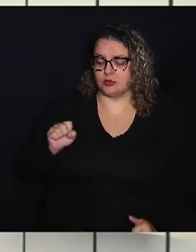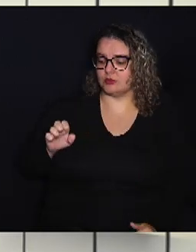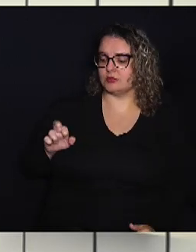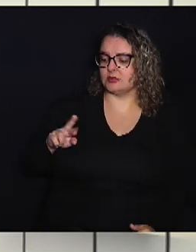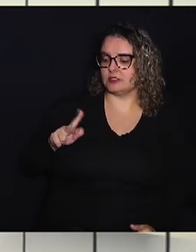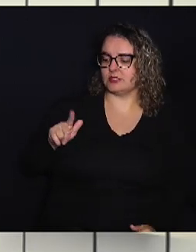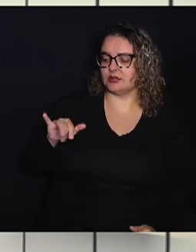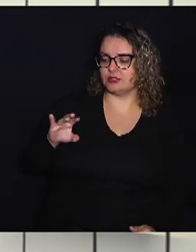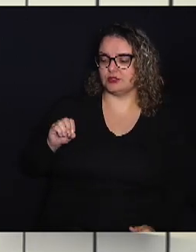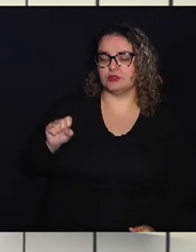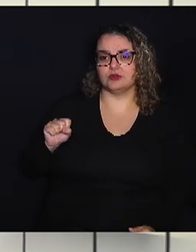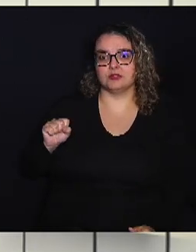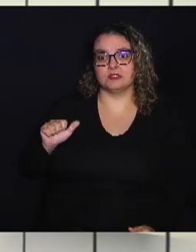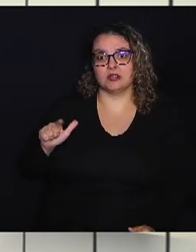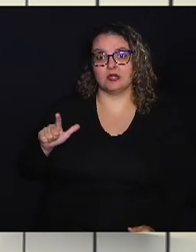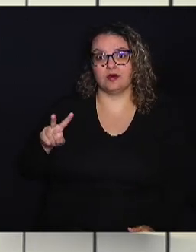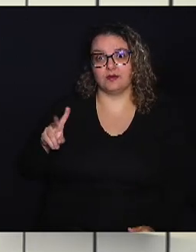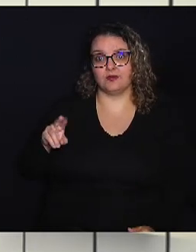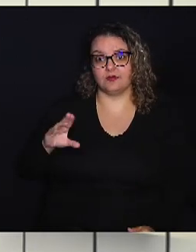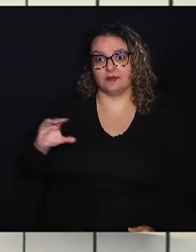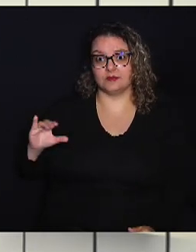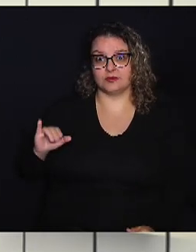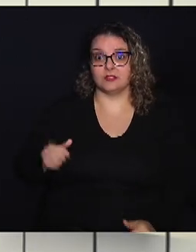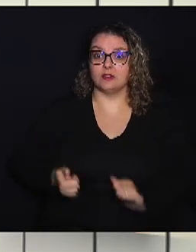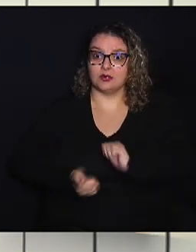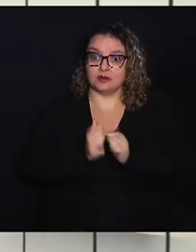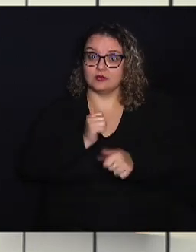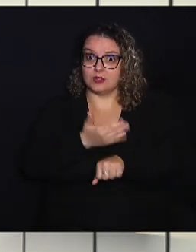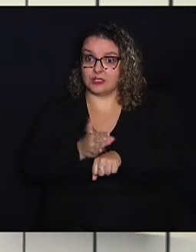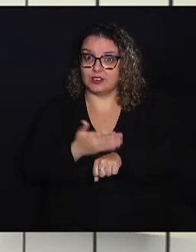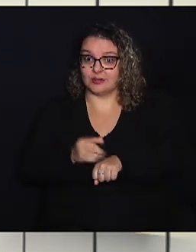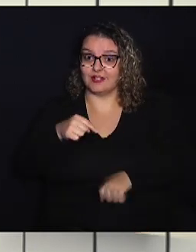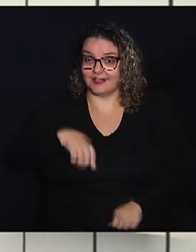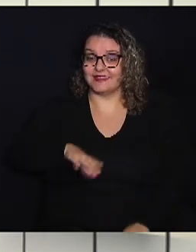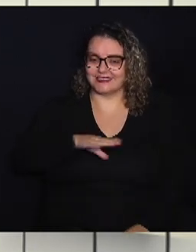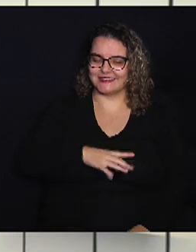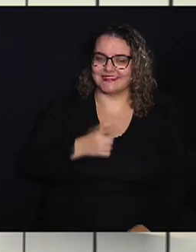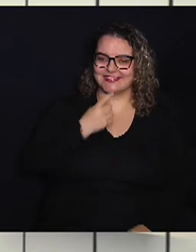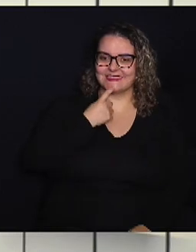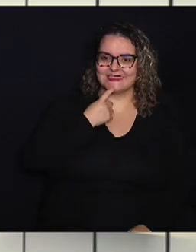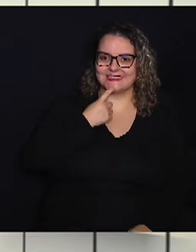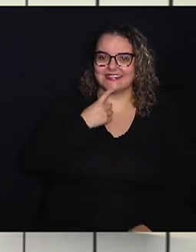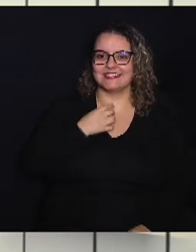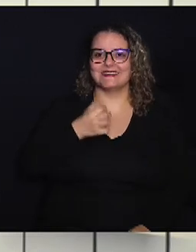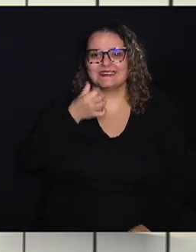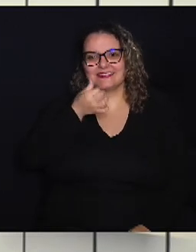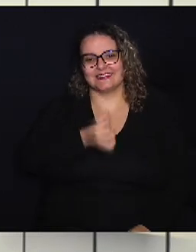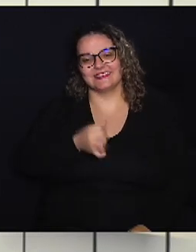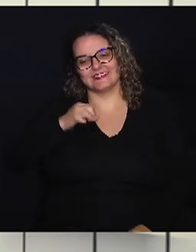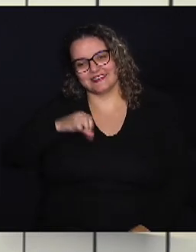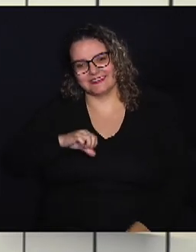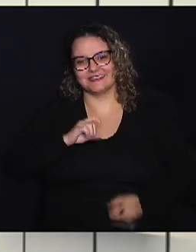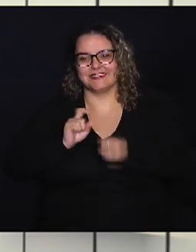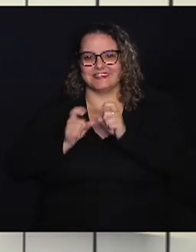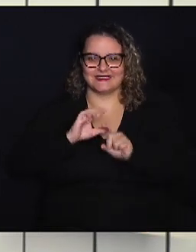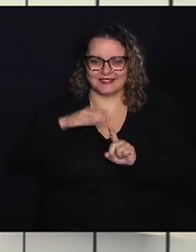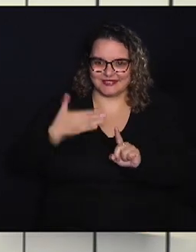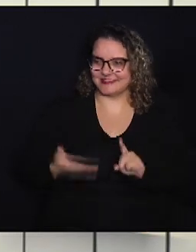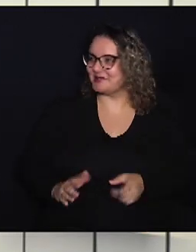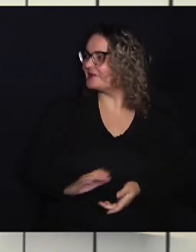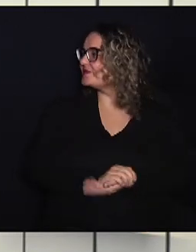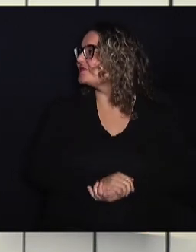José Salvucci a um treinador de futebol amador aqui da cidade na 79ª reunião solene.